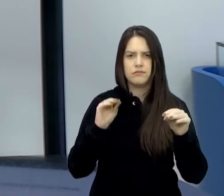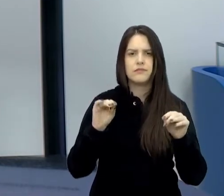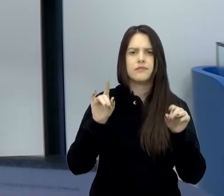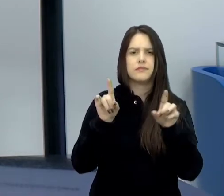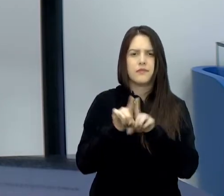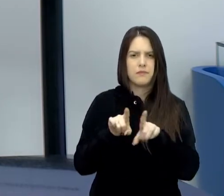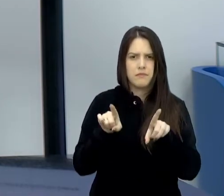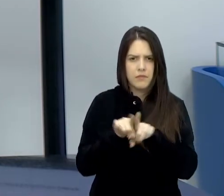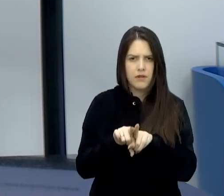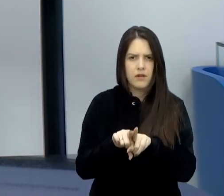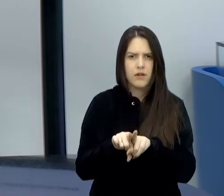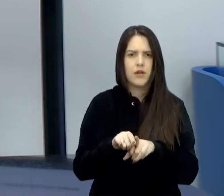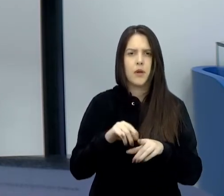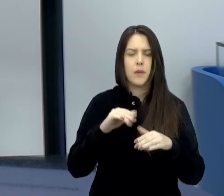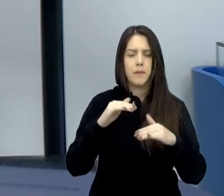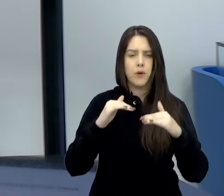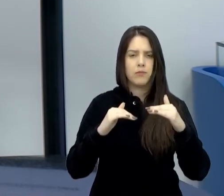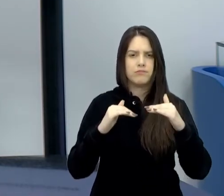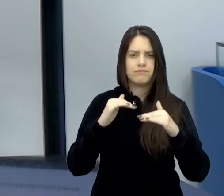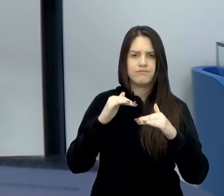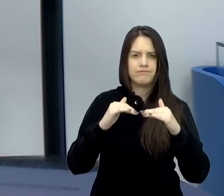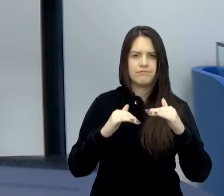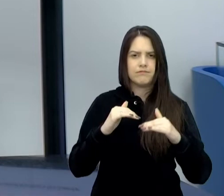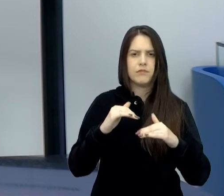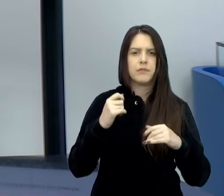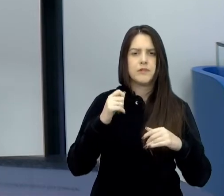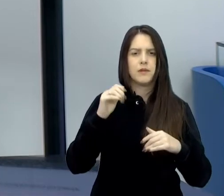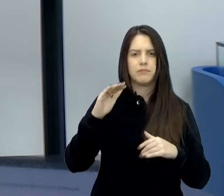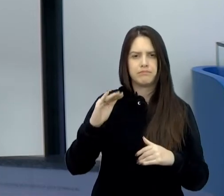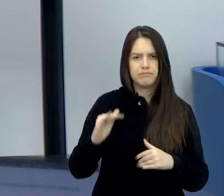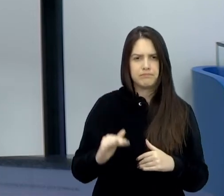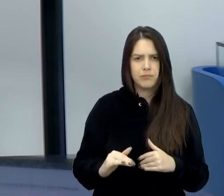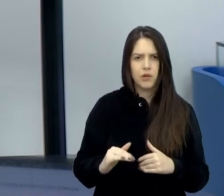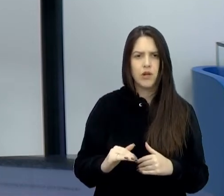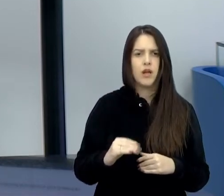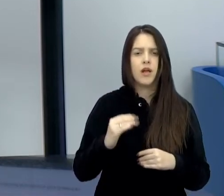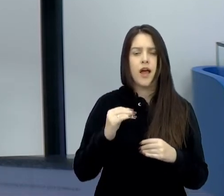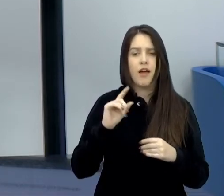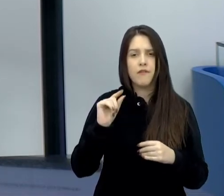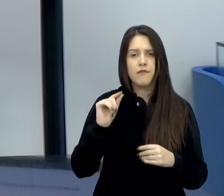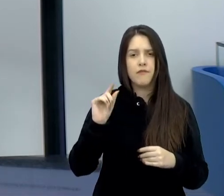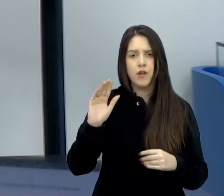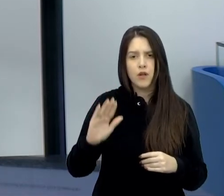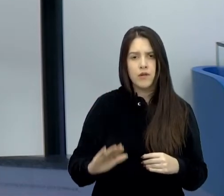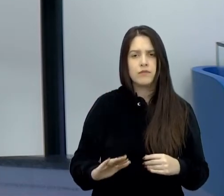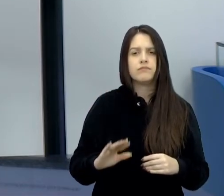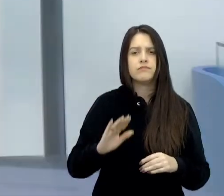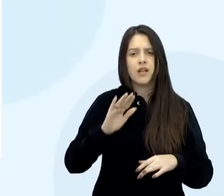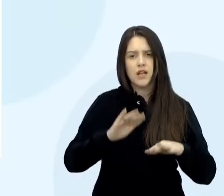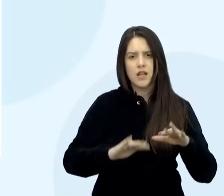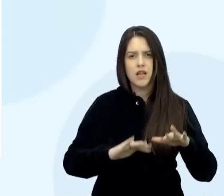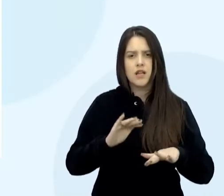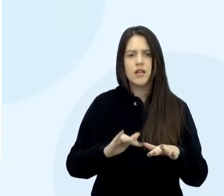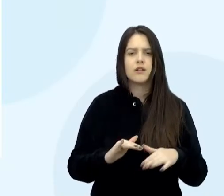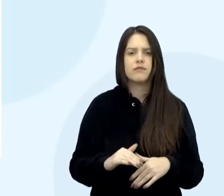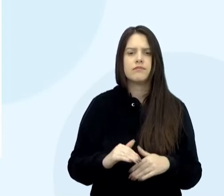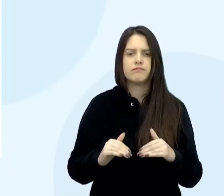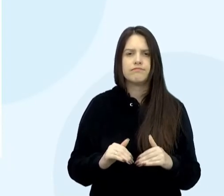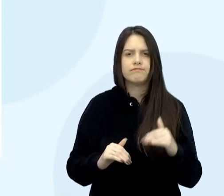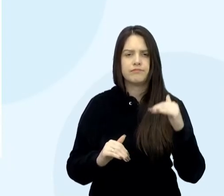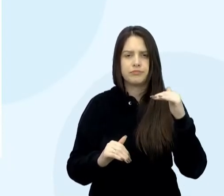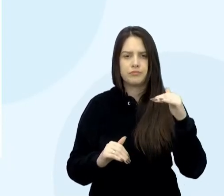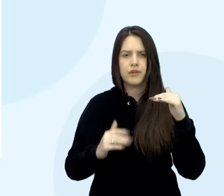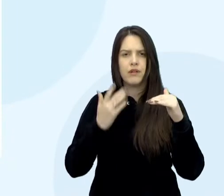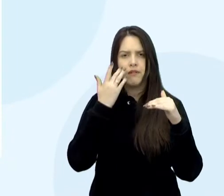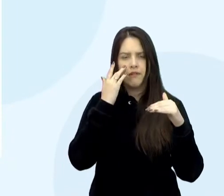também, proporcionalmente, precisa baixar. Então, se eu quiser baixar o valor, provavelmente aí em fevereiro eu paguei bem